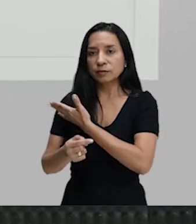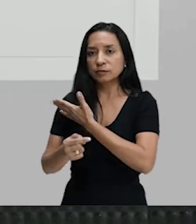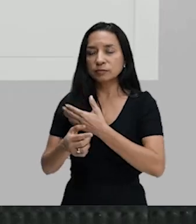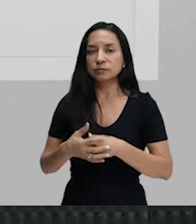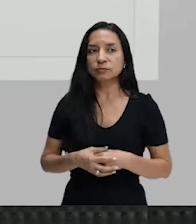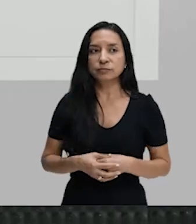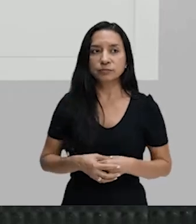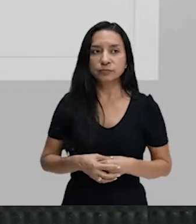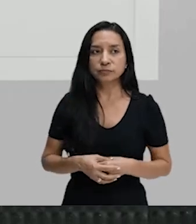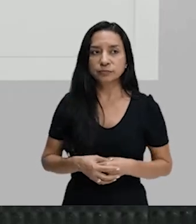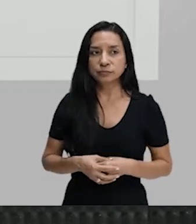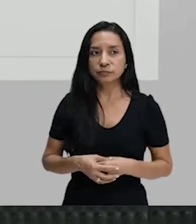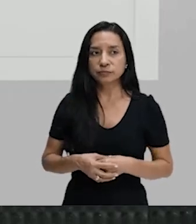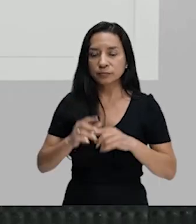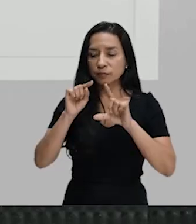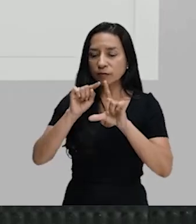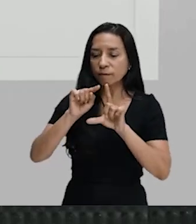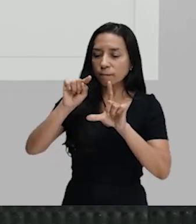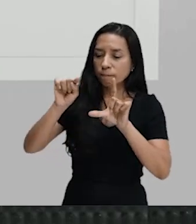é o sentido horário.